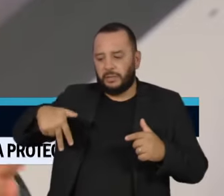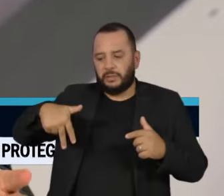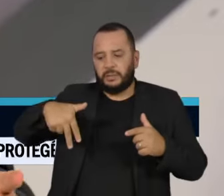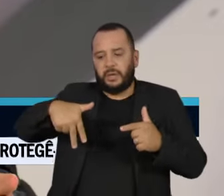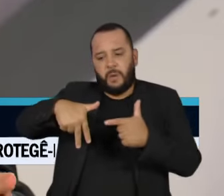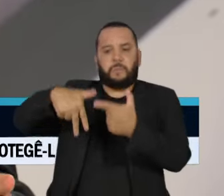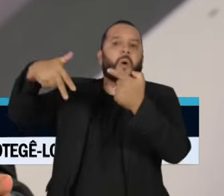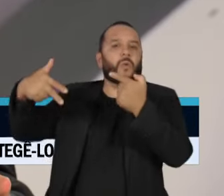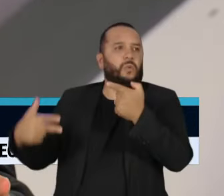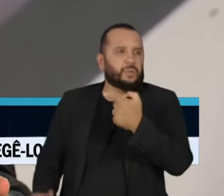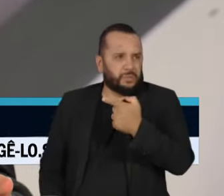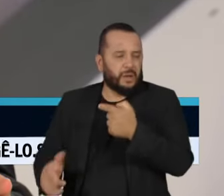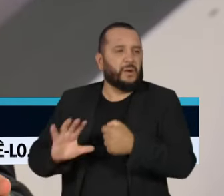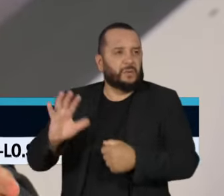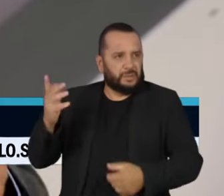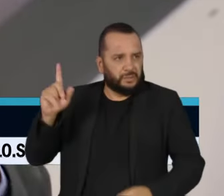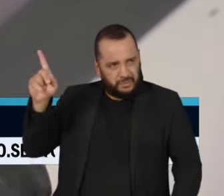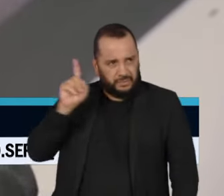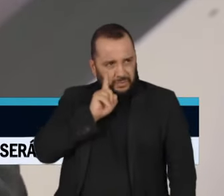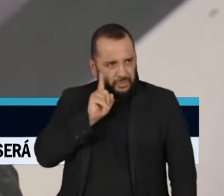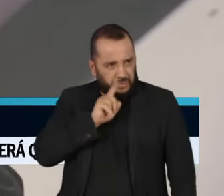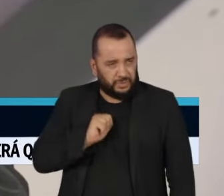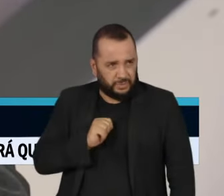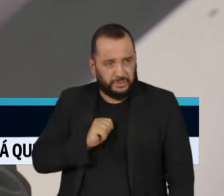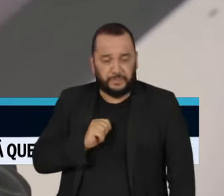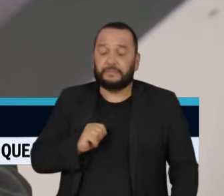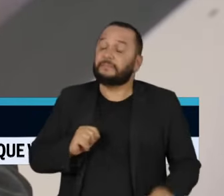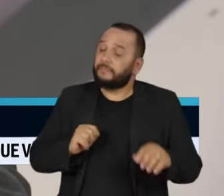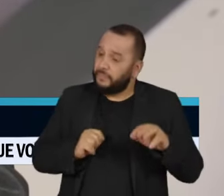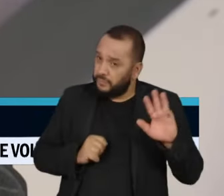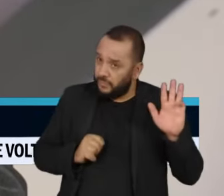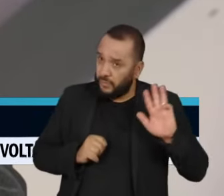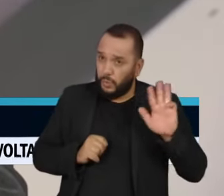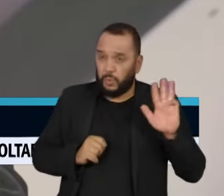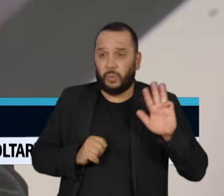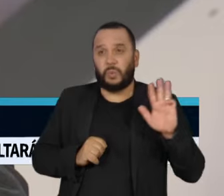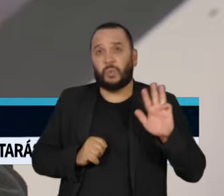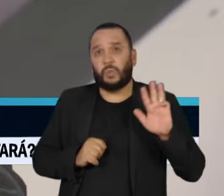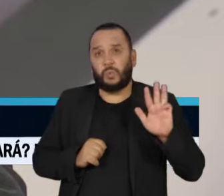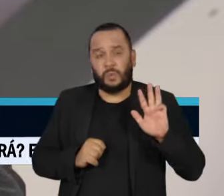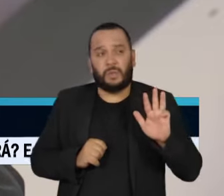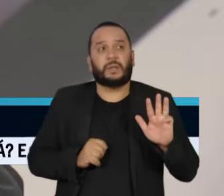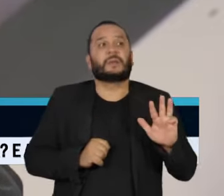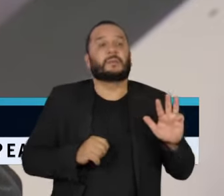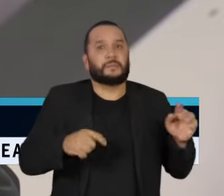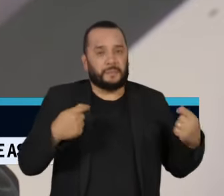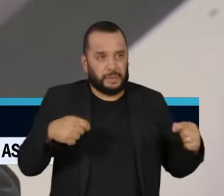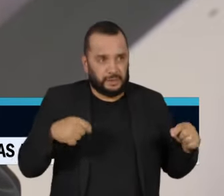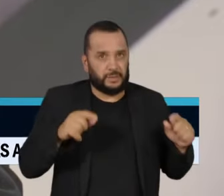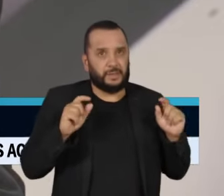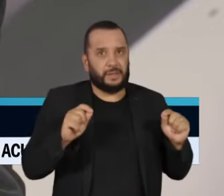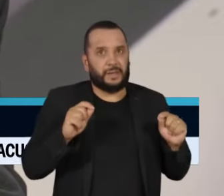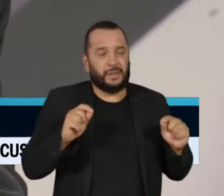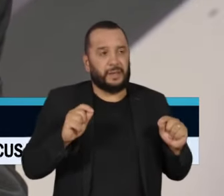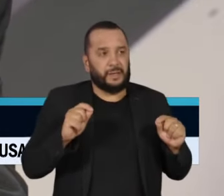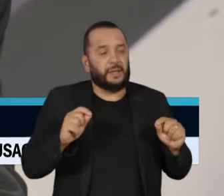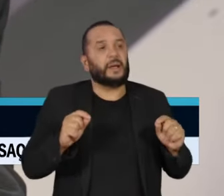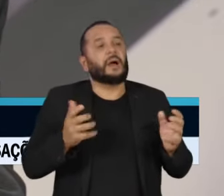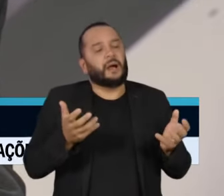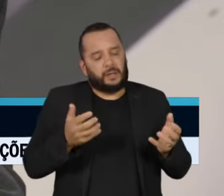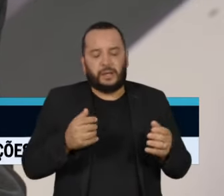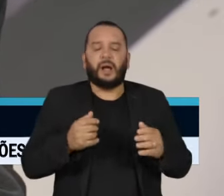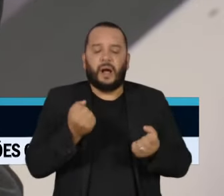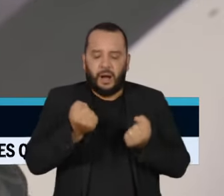falar em outros atentados que burlam a coisa. O presidente Lula deverá, se for sair público, sair num carro